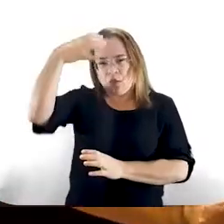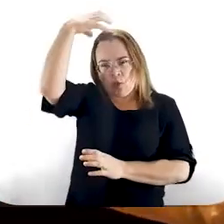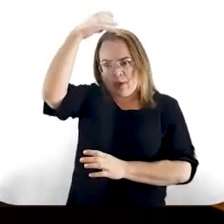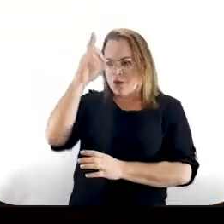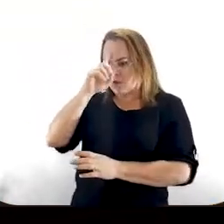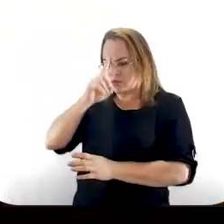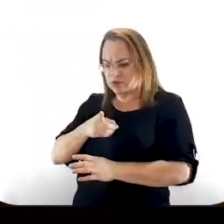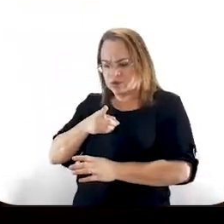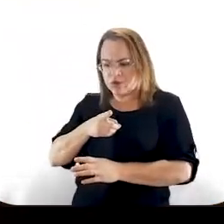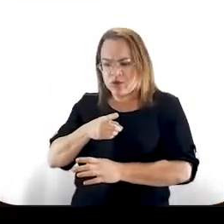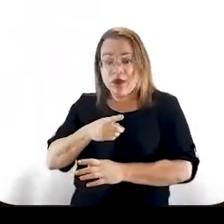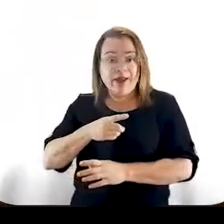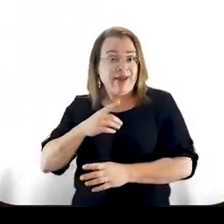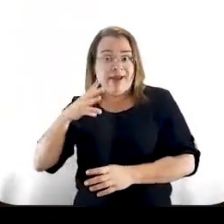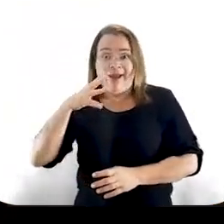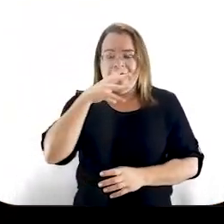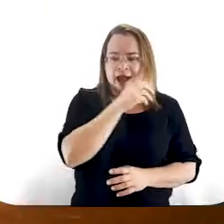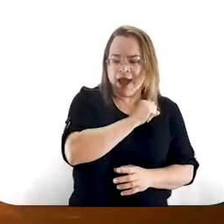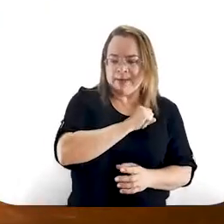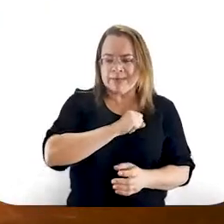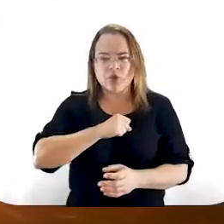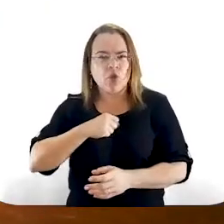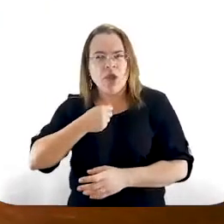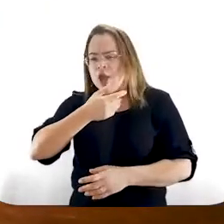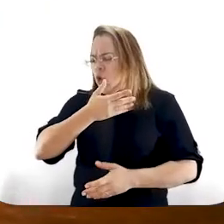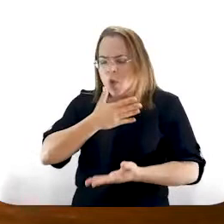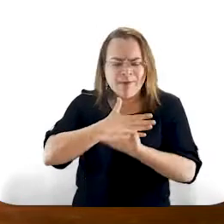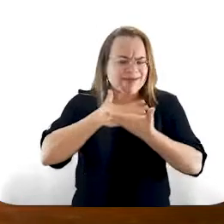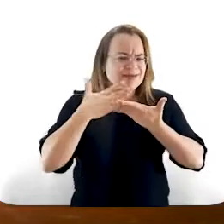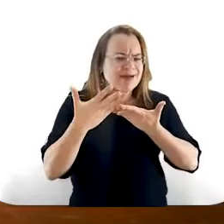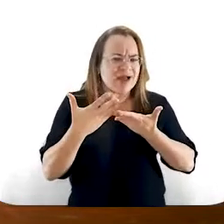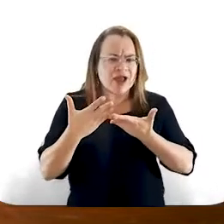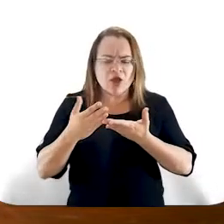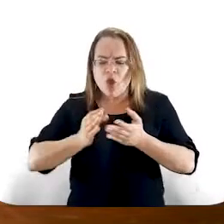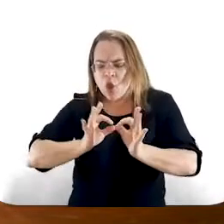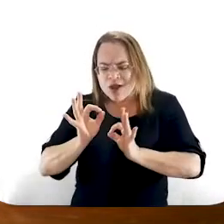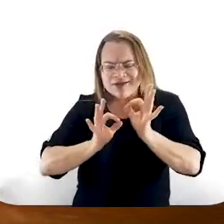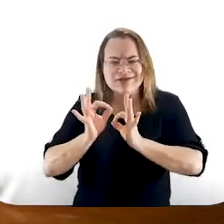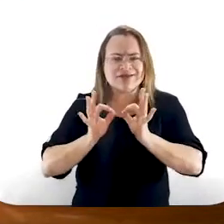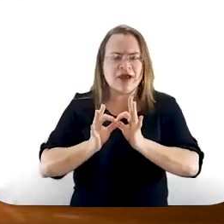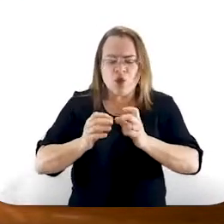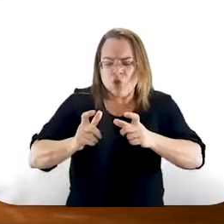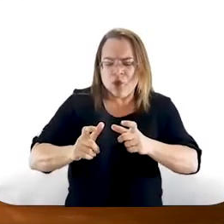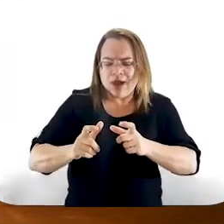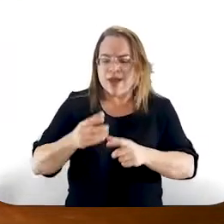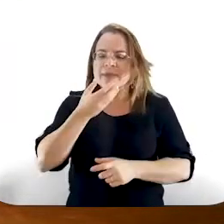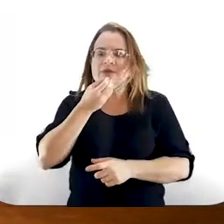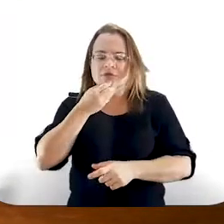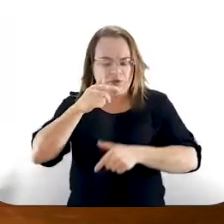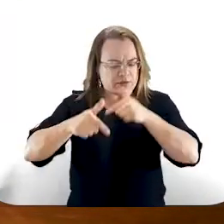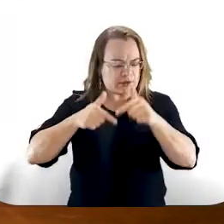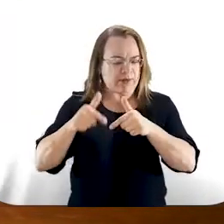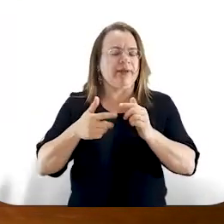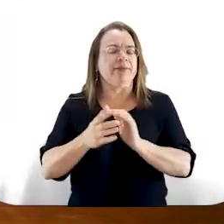ordenou. E mais que depressa, o povo começou então a arrumar um lugar para aqueles dois homens trabalharem. E eles começaram sim